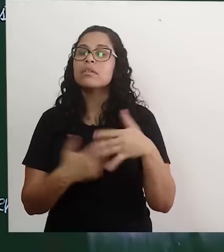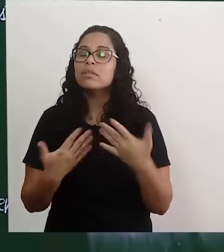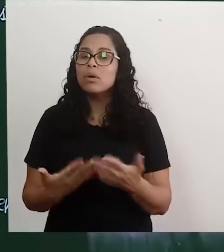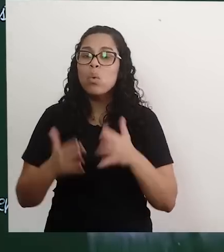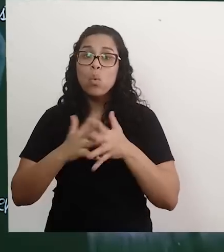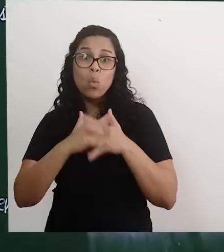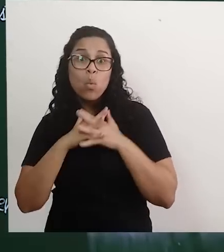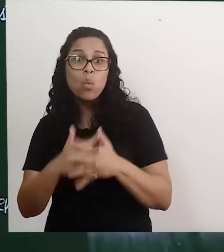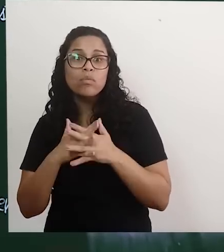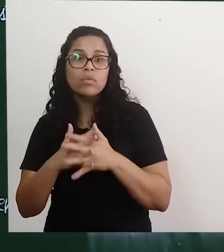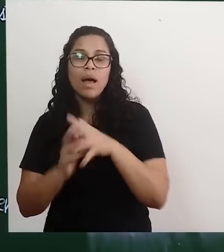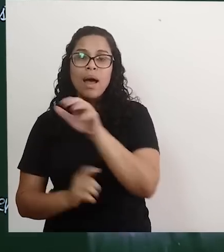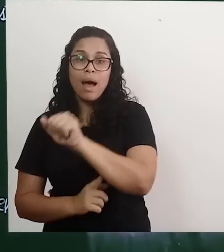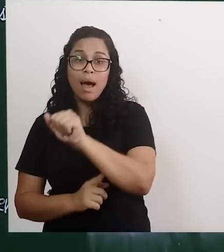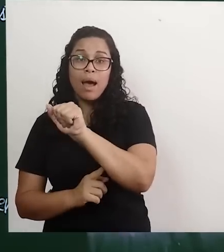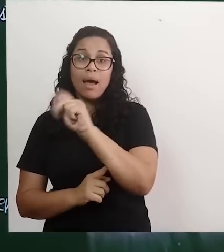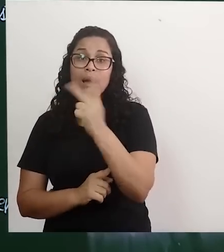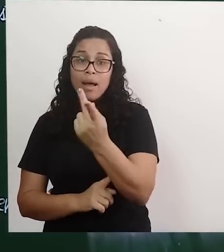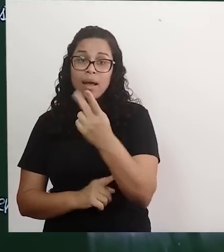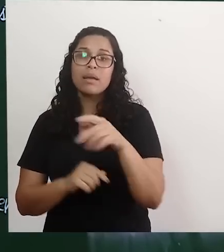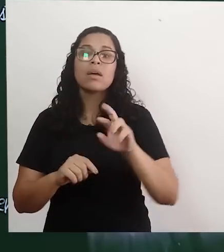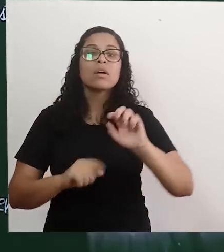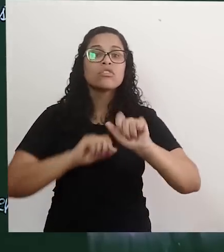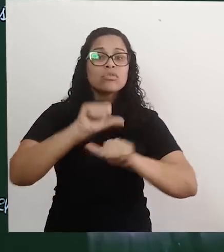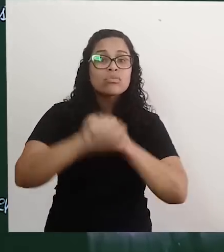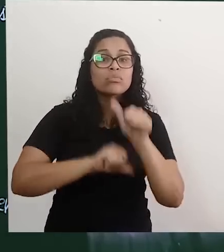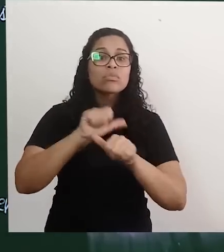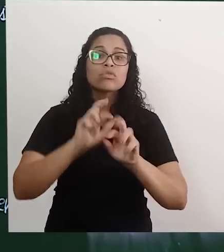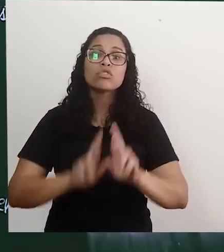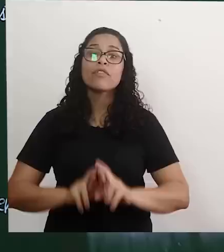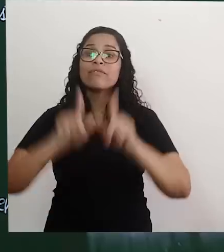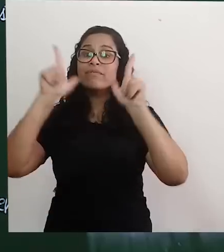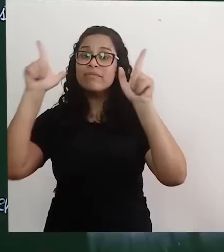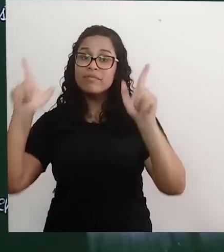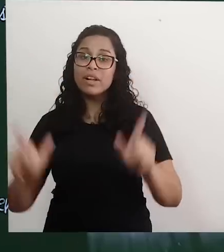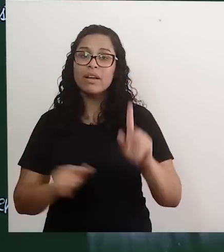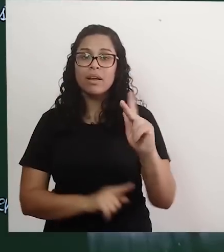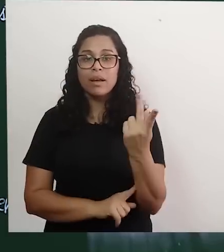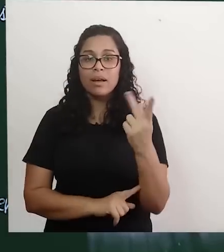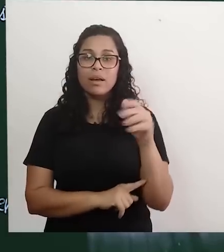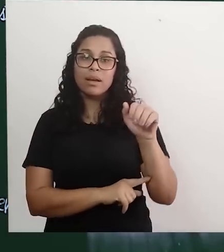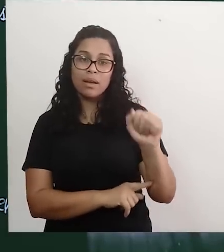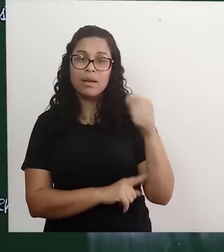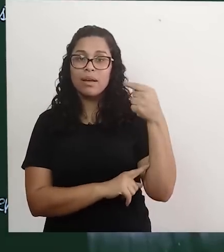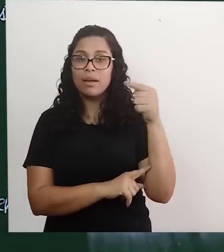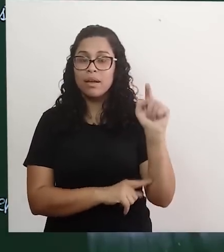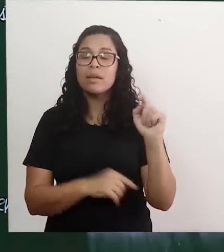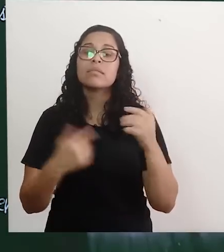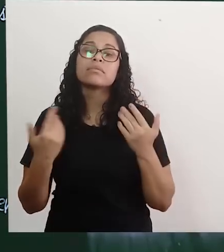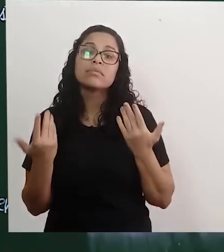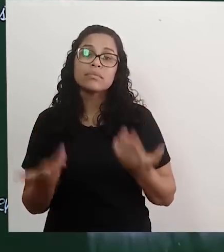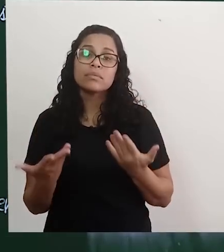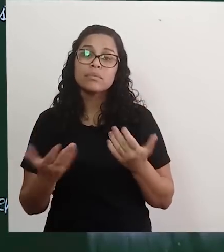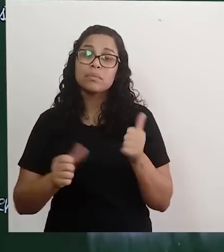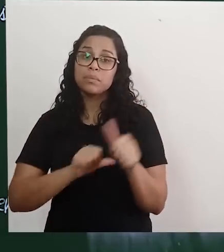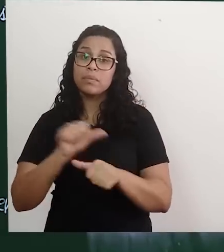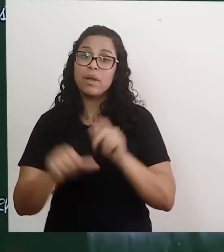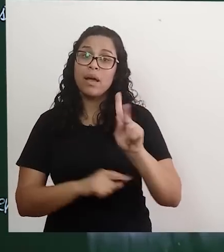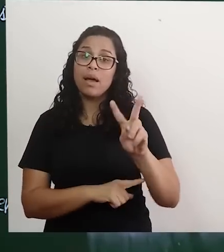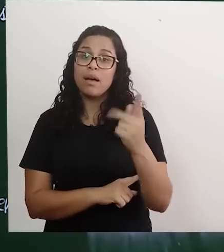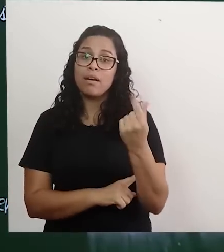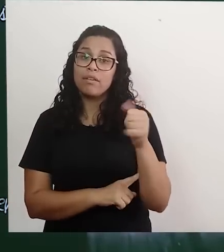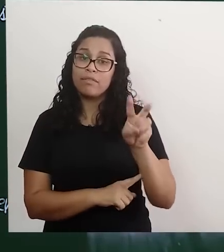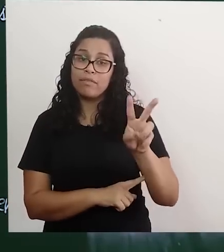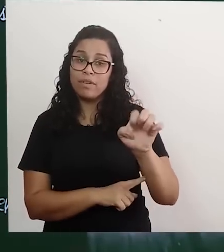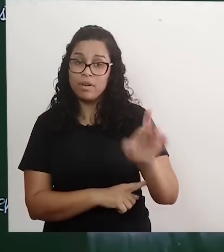HA nunca confunda com AH. O HA é do verbo haver. Então tenta Por exemplo, em alguns casos, a gente vai substituir o verbo haver pelo